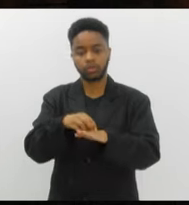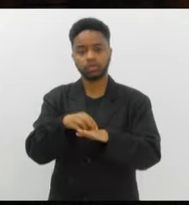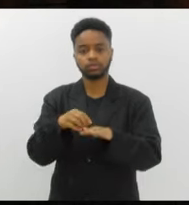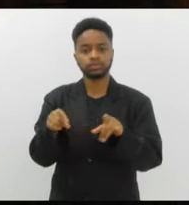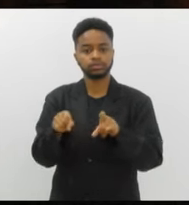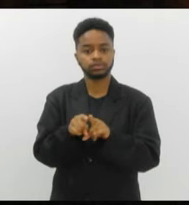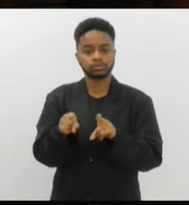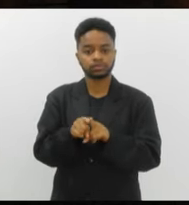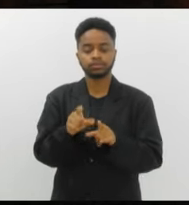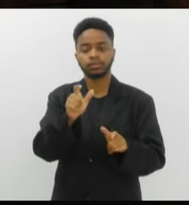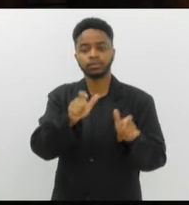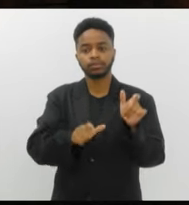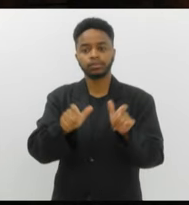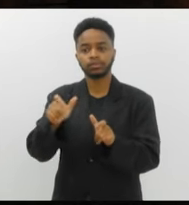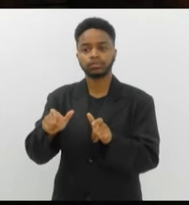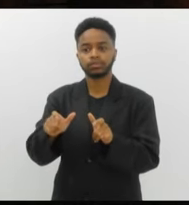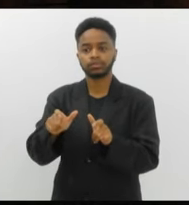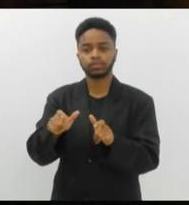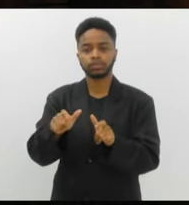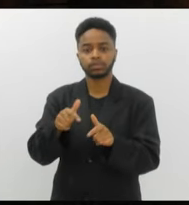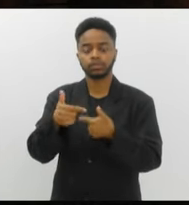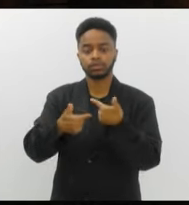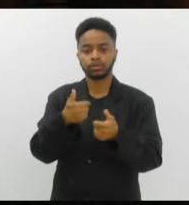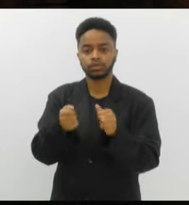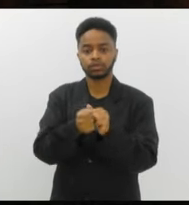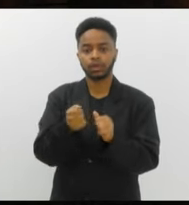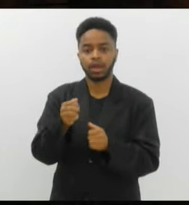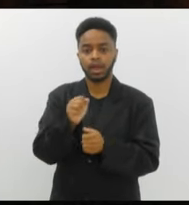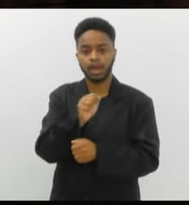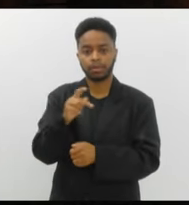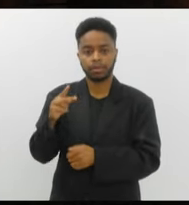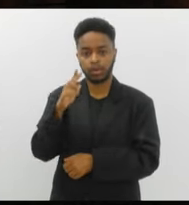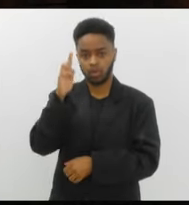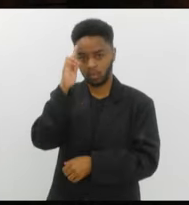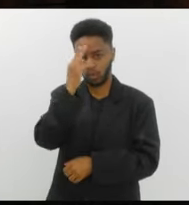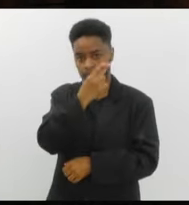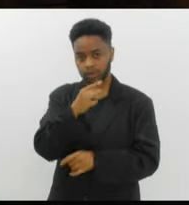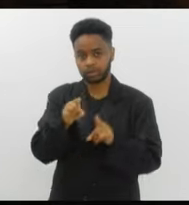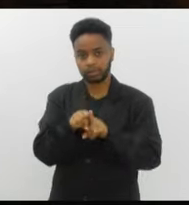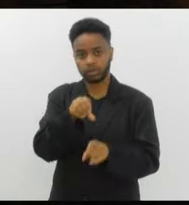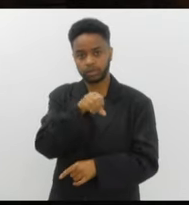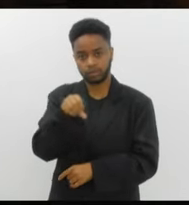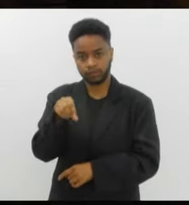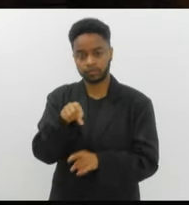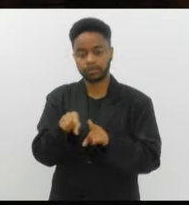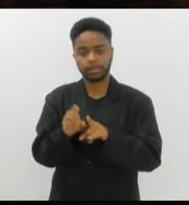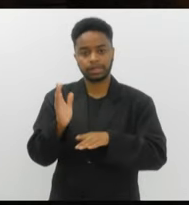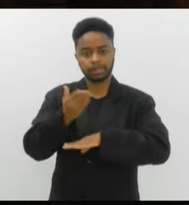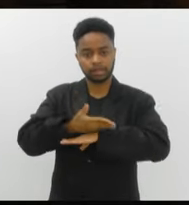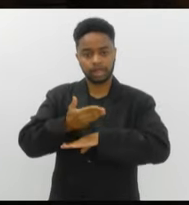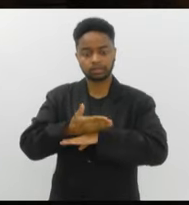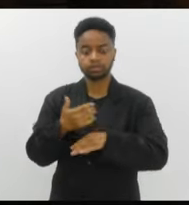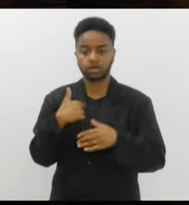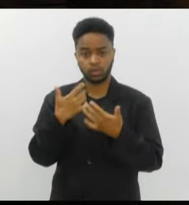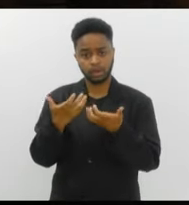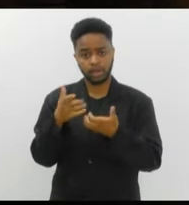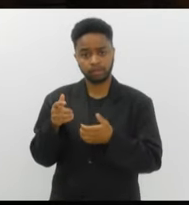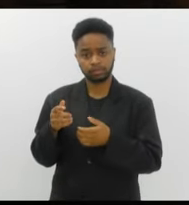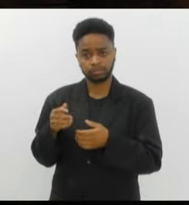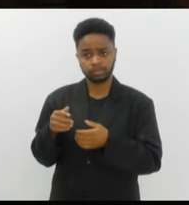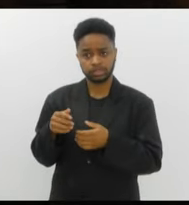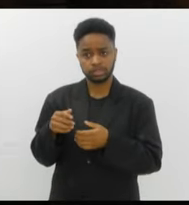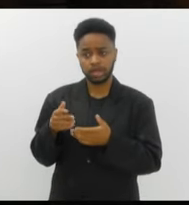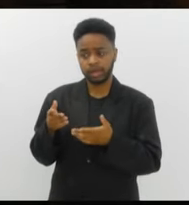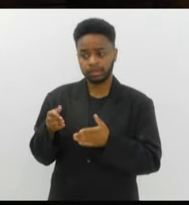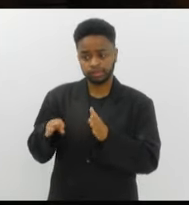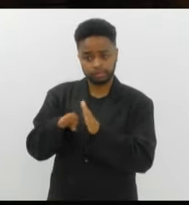trabalhador dos aplicativos de Uber, 99, dos taxistas. Vem aqui defender o Eduardo Paes,